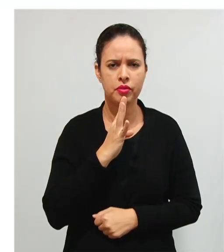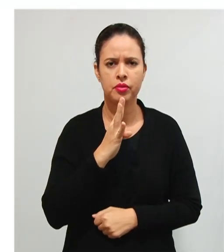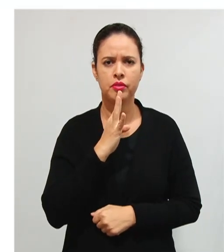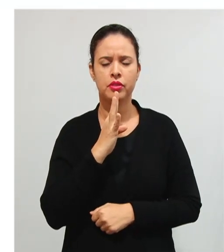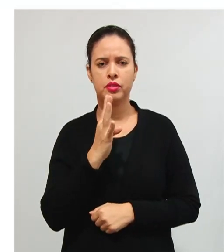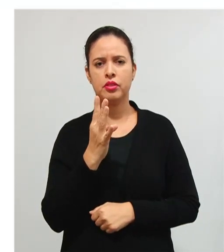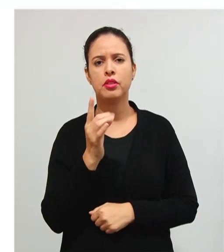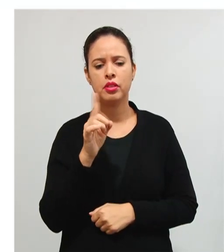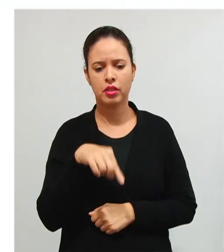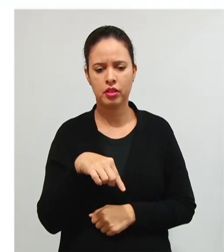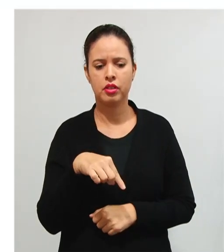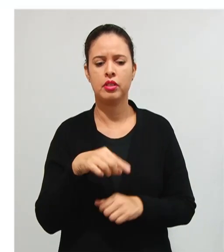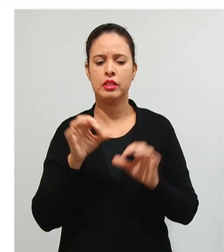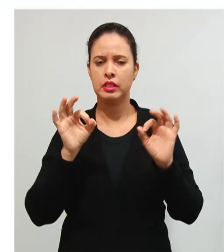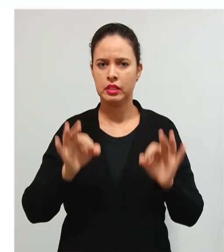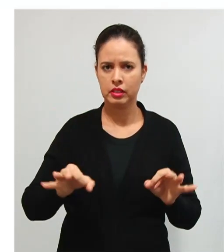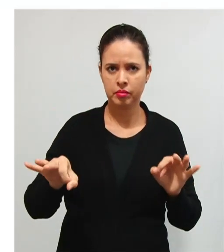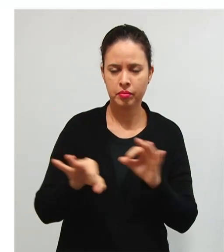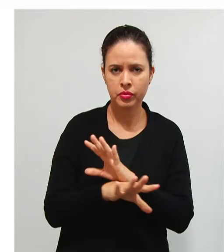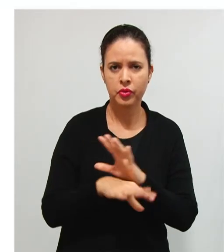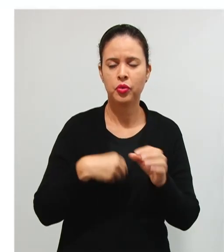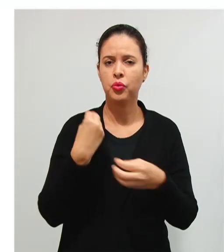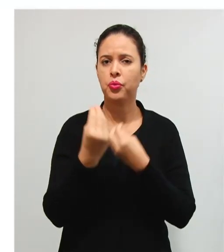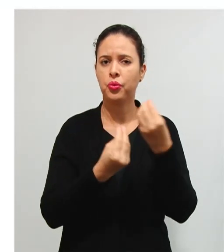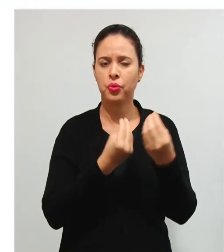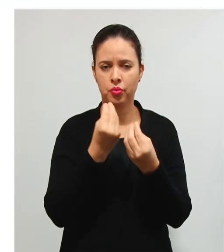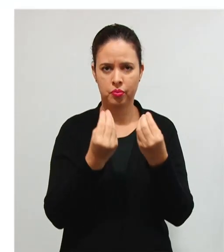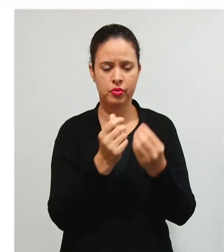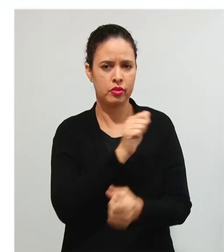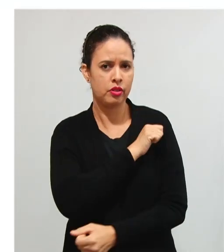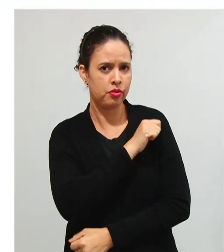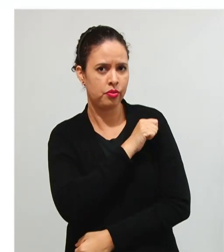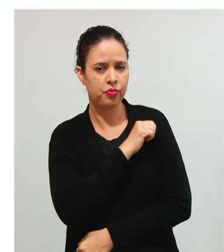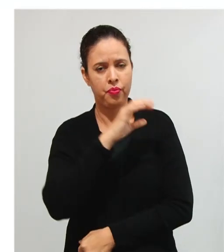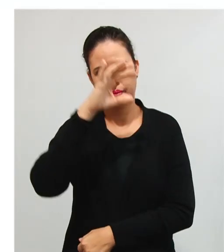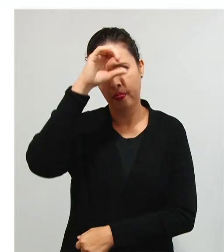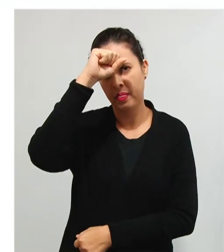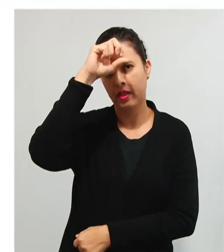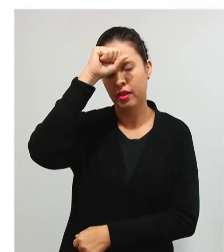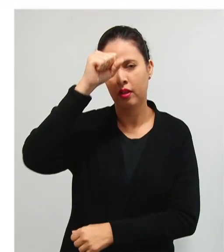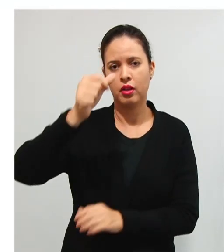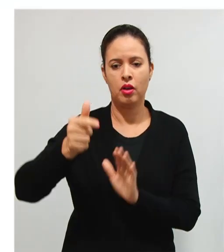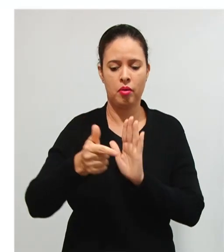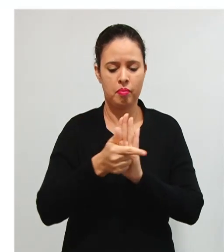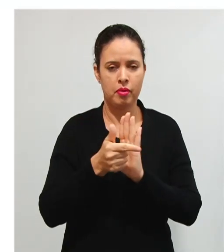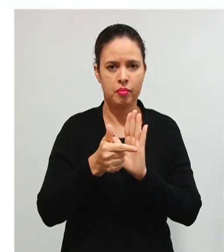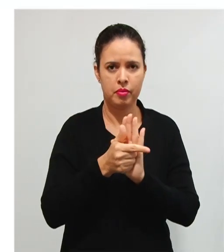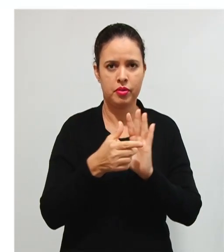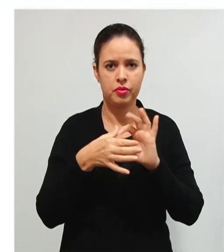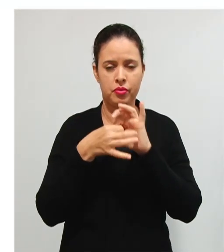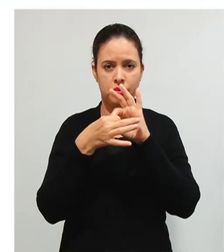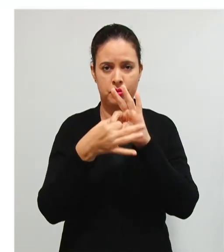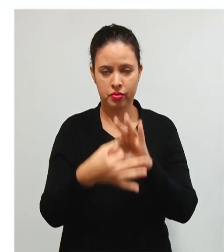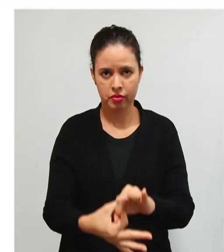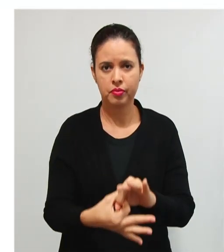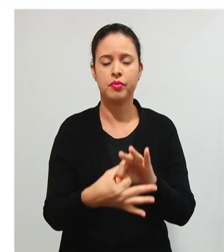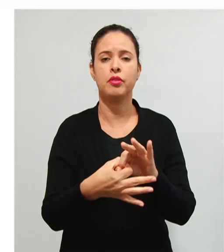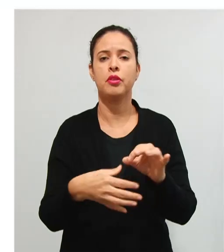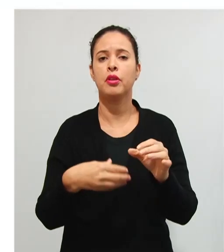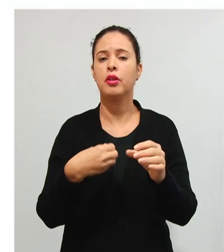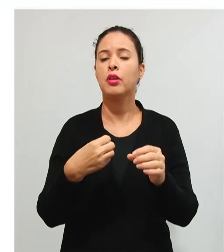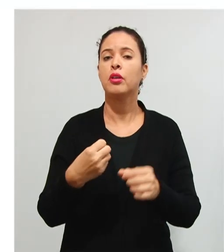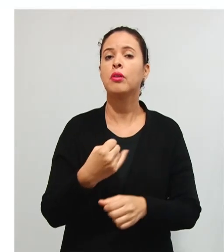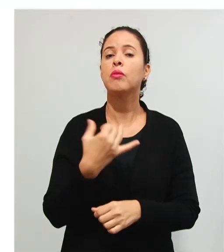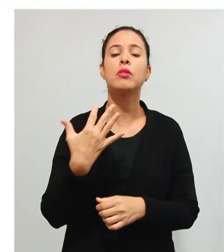mais eficaz e adequada como os alunos aprendem, o papel do contexto da aprendizagem e quando que ela